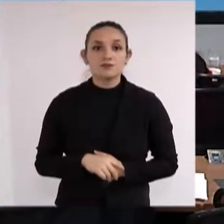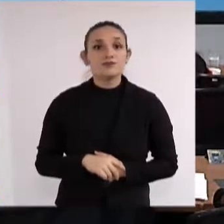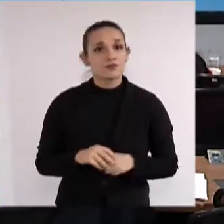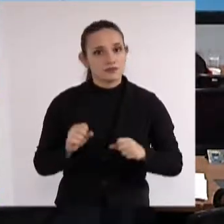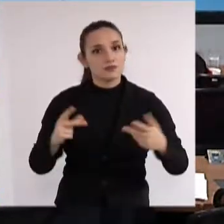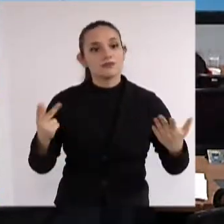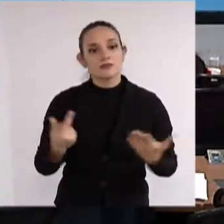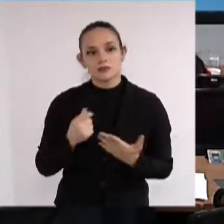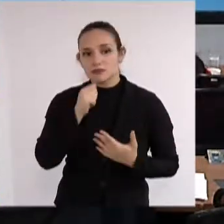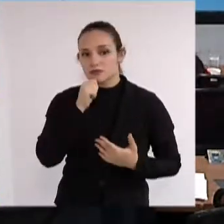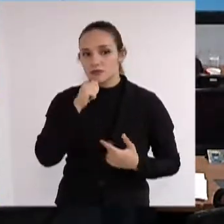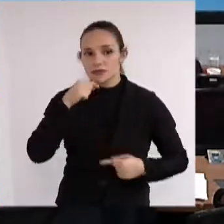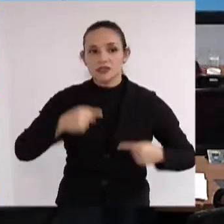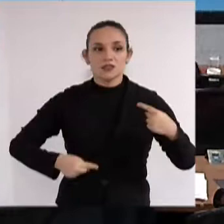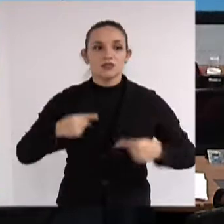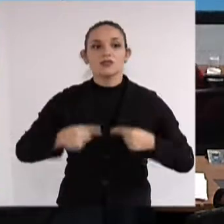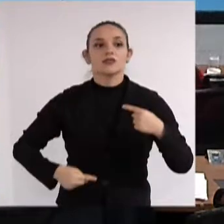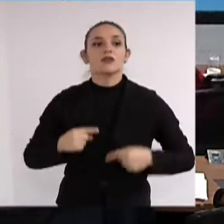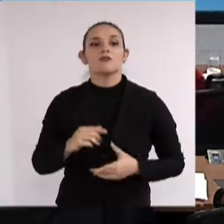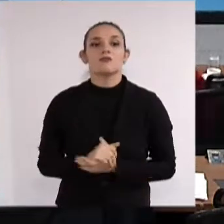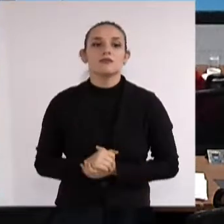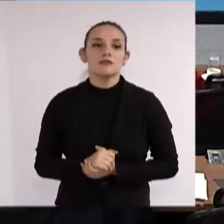Continua em discussão.